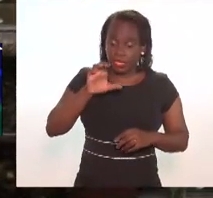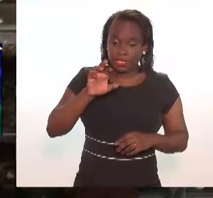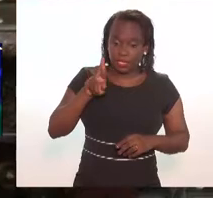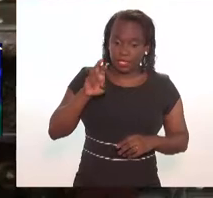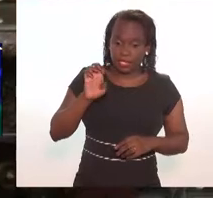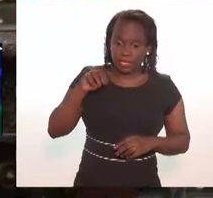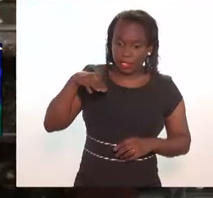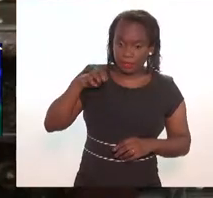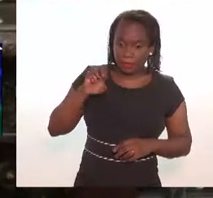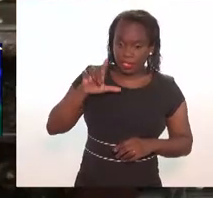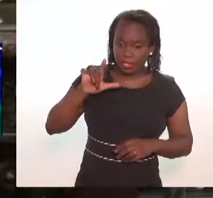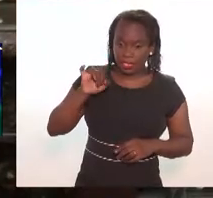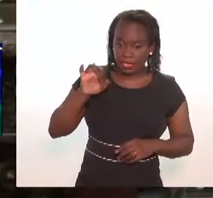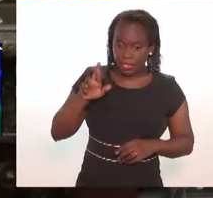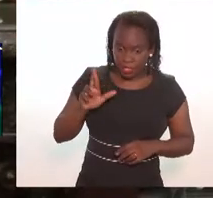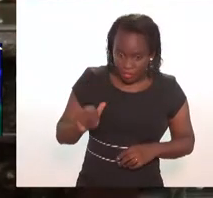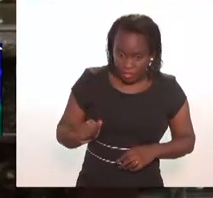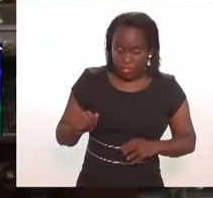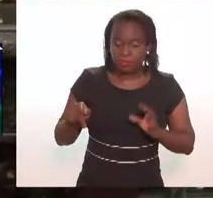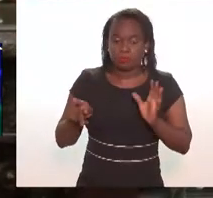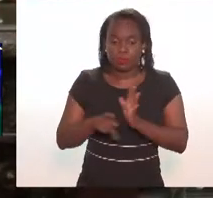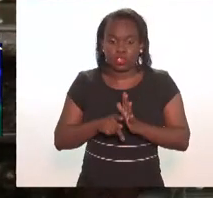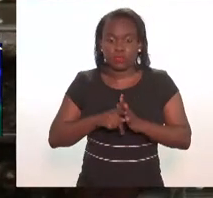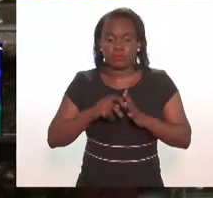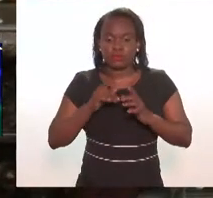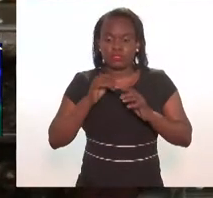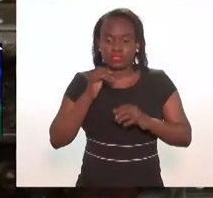cremeleira, operado na estrada de ferro do Corcovado até